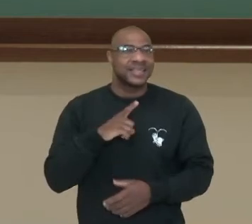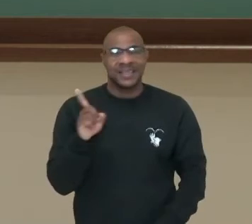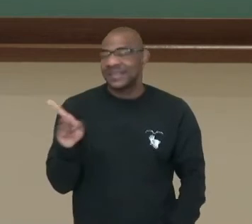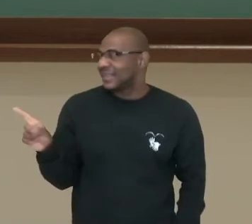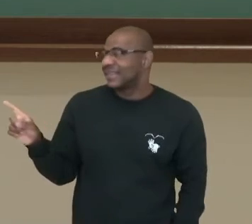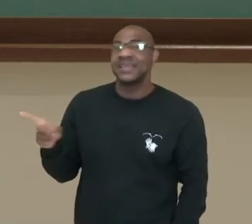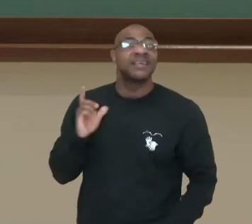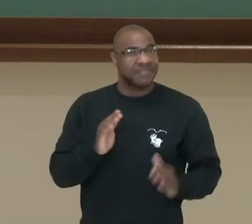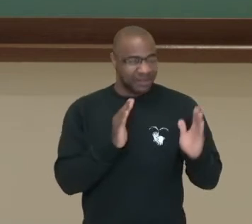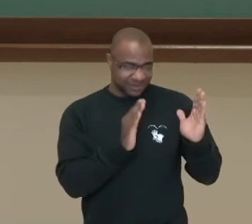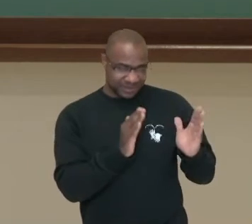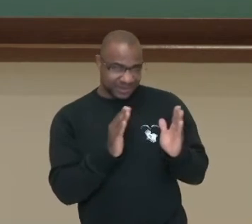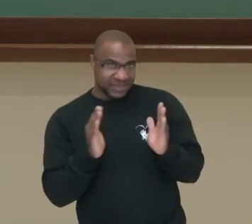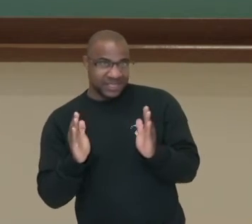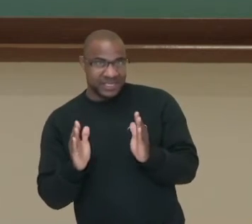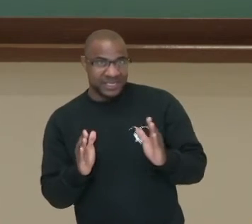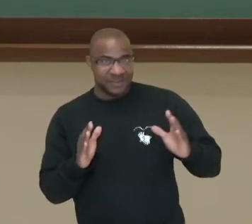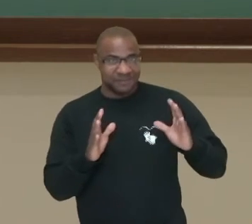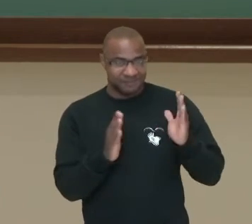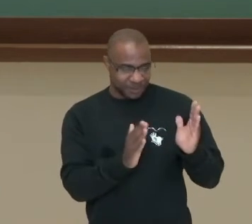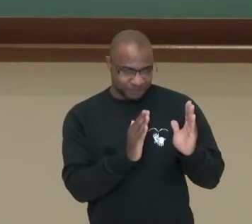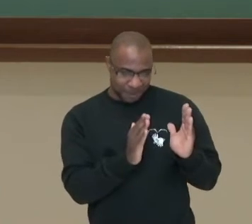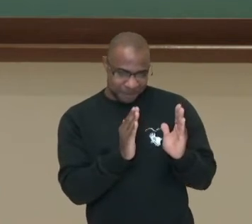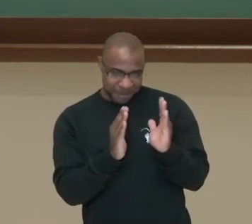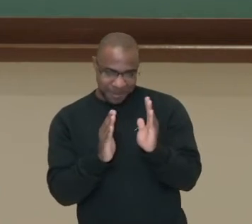E vai seguir uma cadeia de